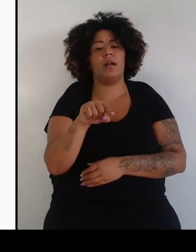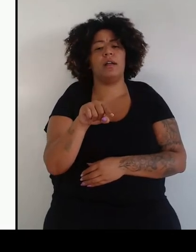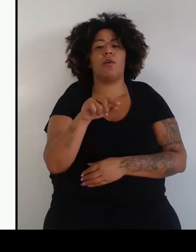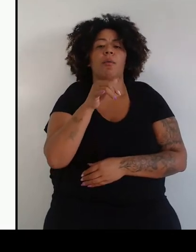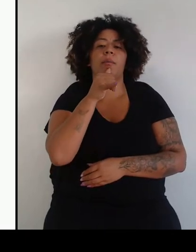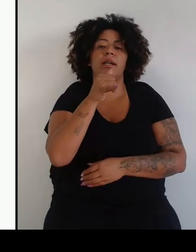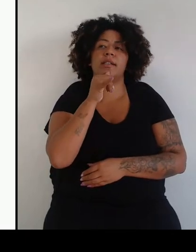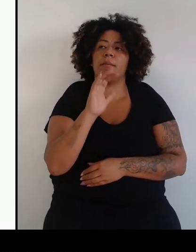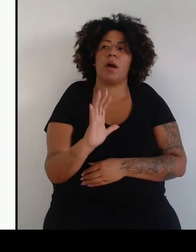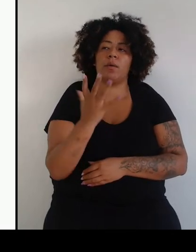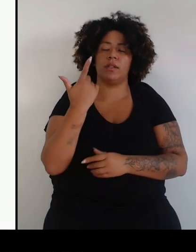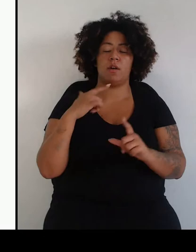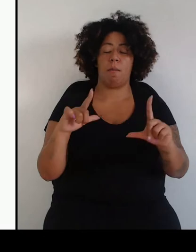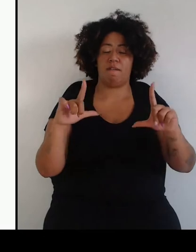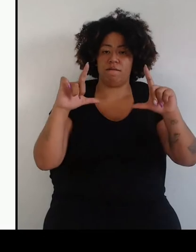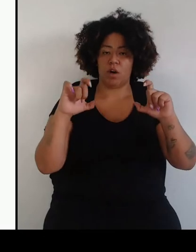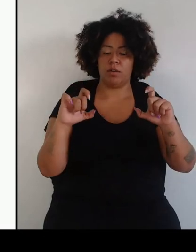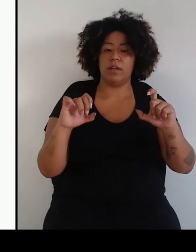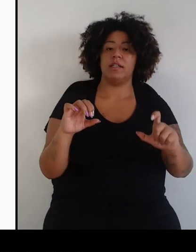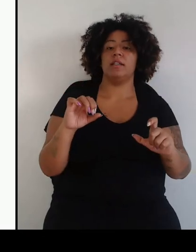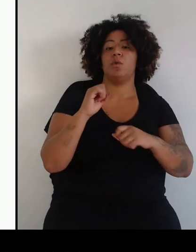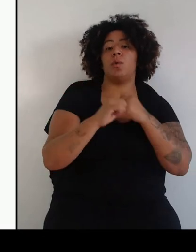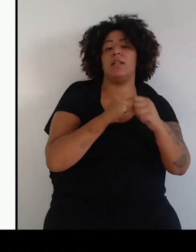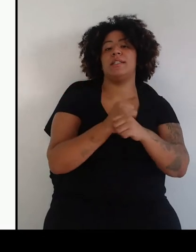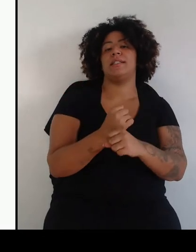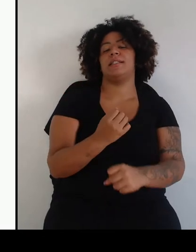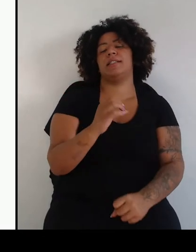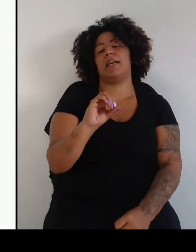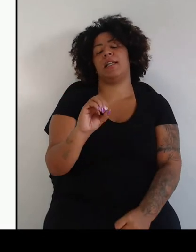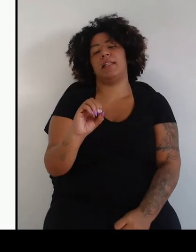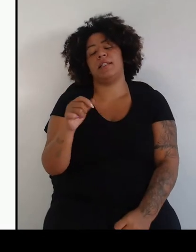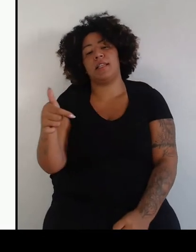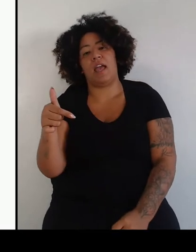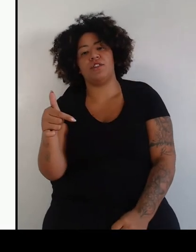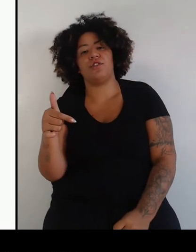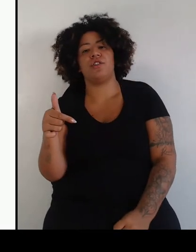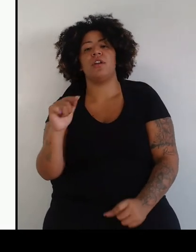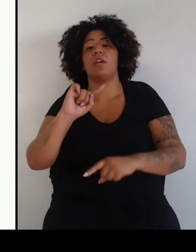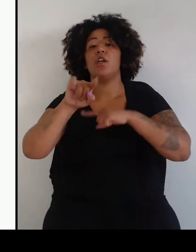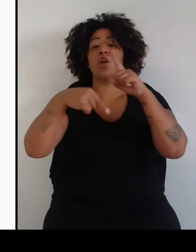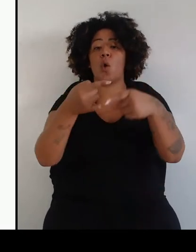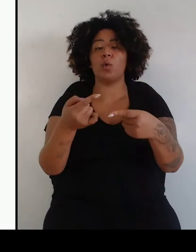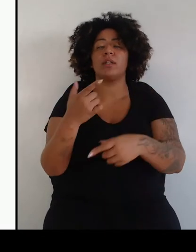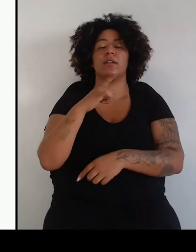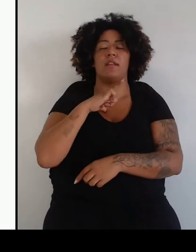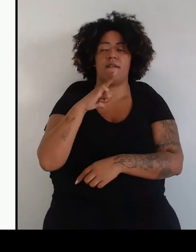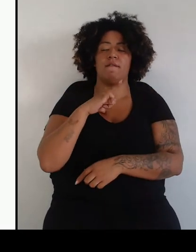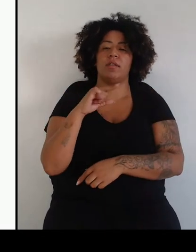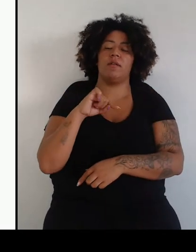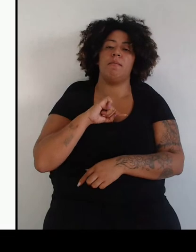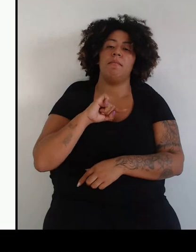67 e duas figuras com o macaco passamos agora ao próximo slide por favor